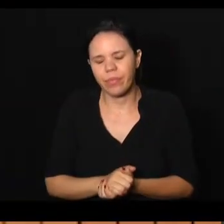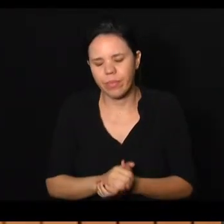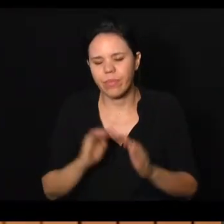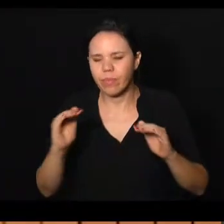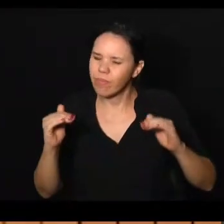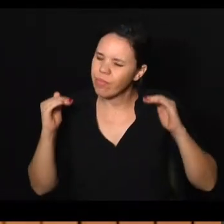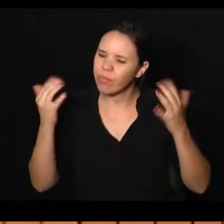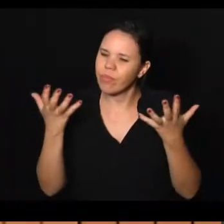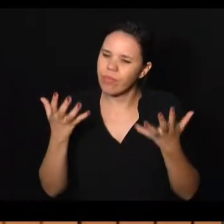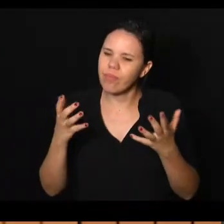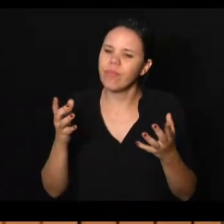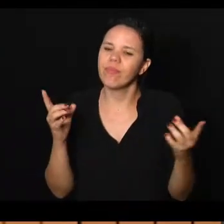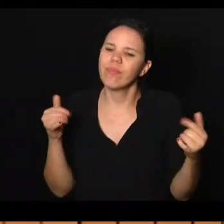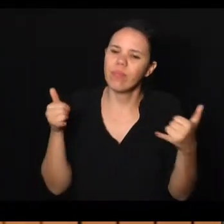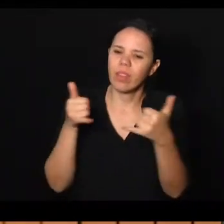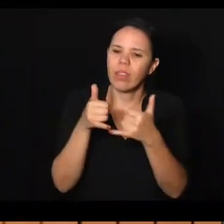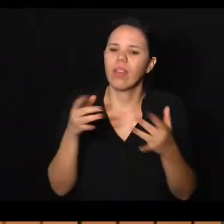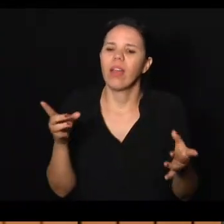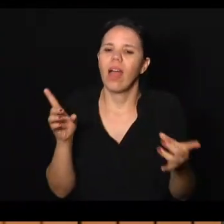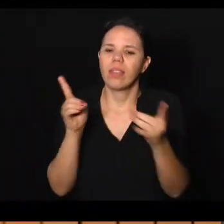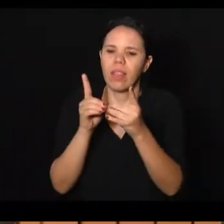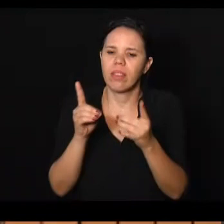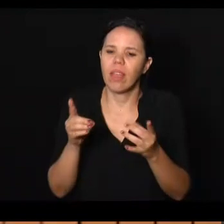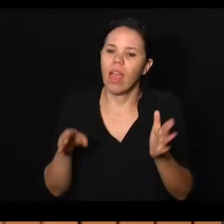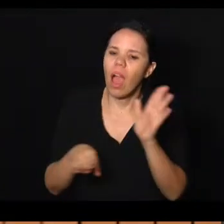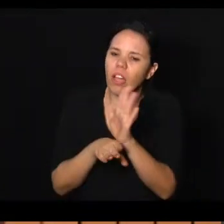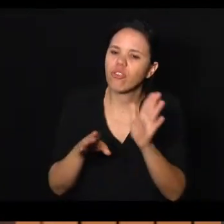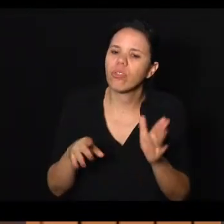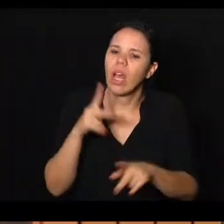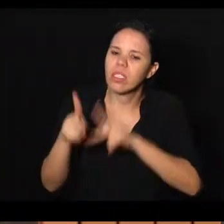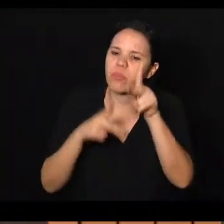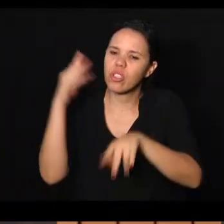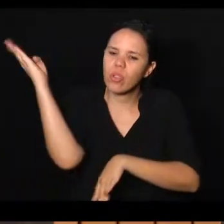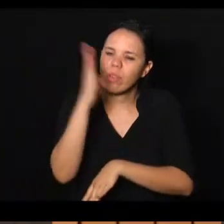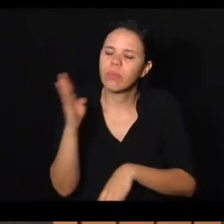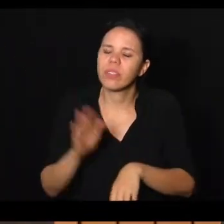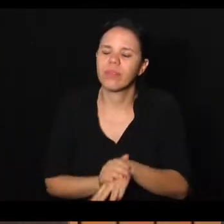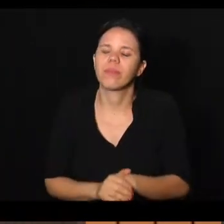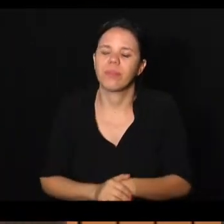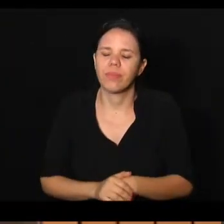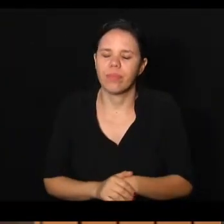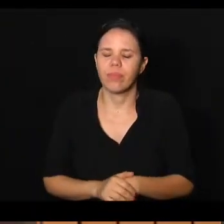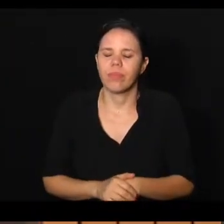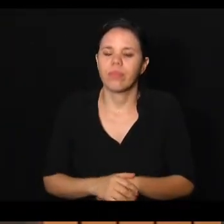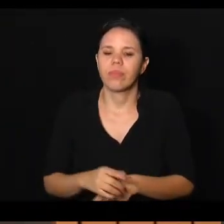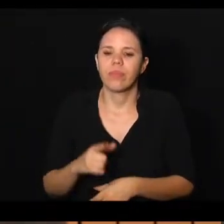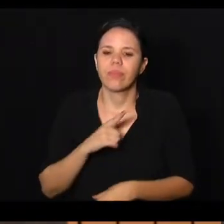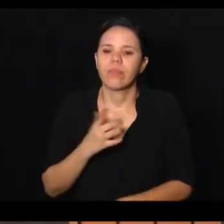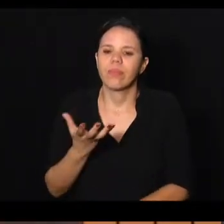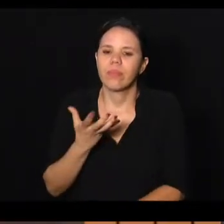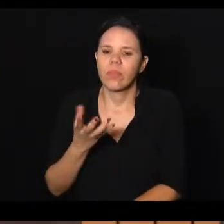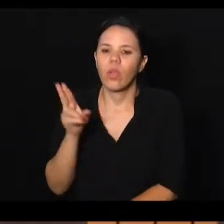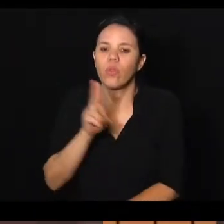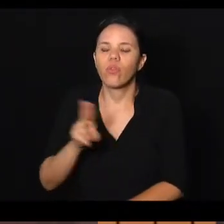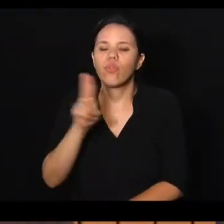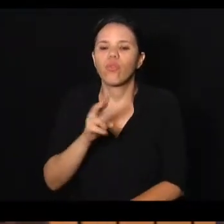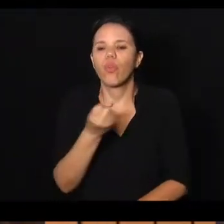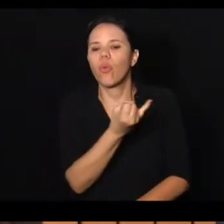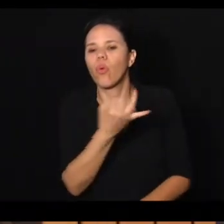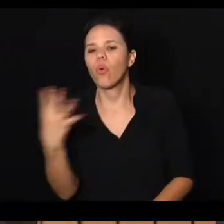gente vai atender a população brasileira. Vou usar os números do